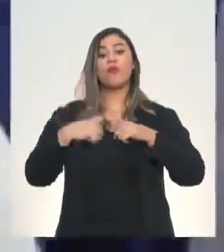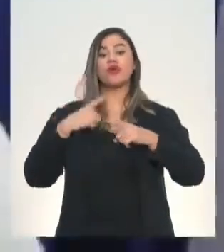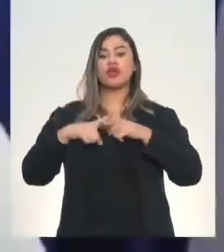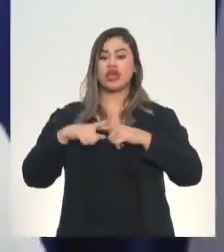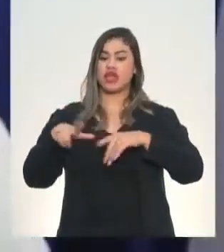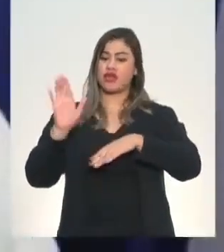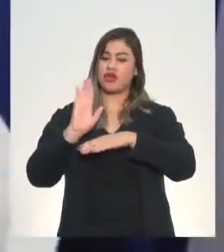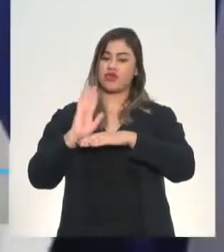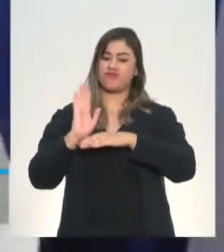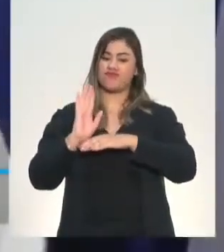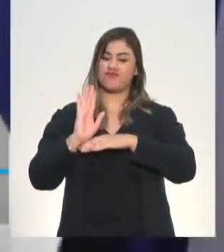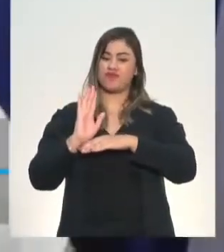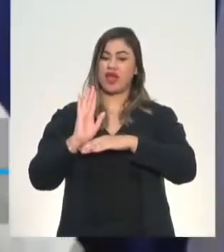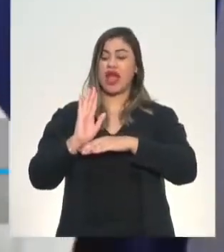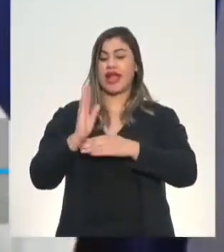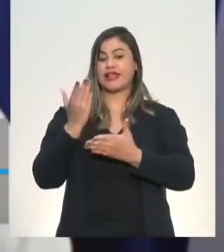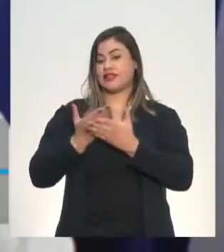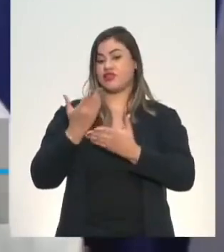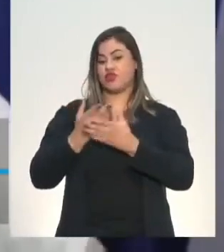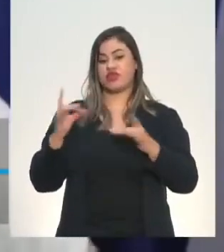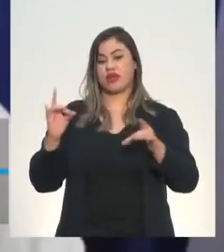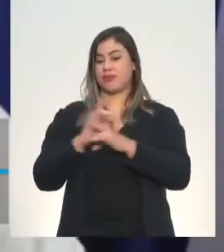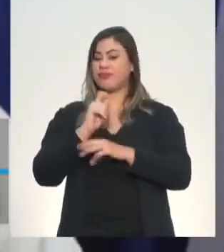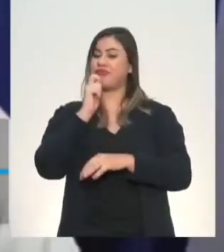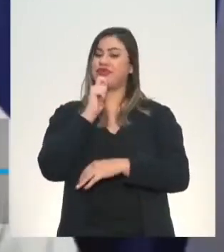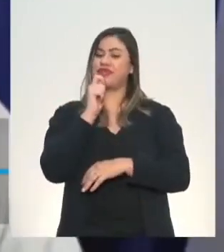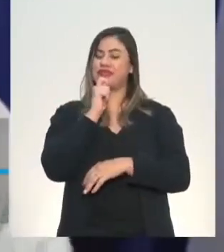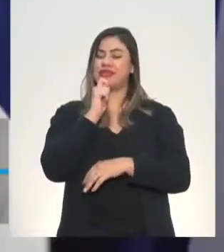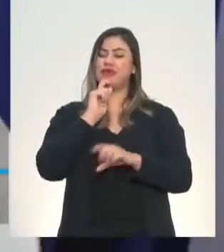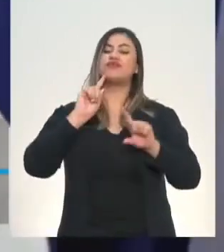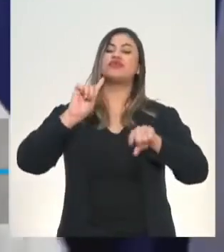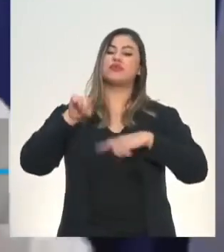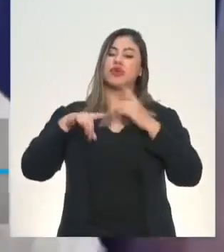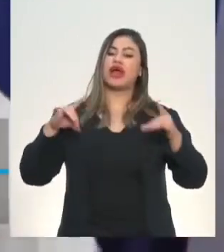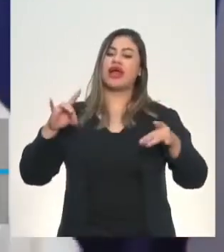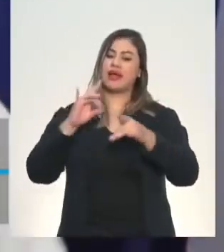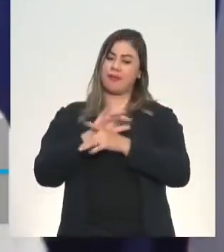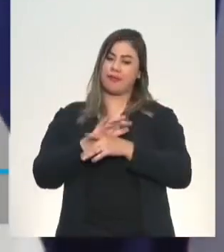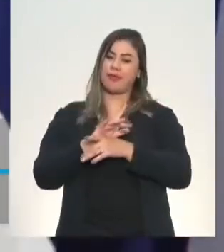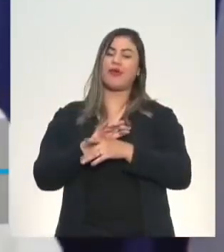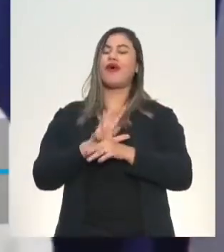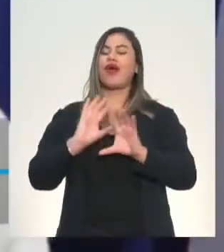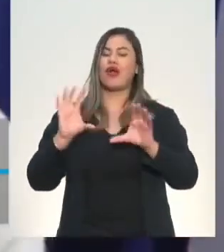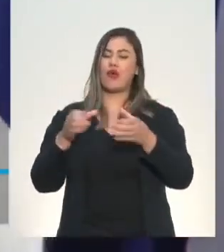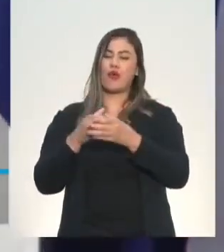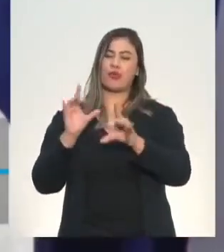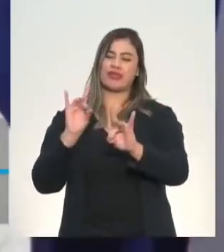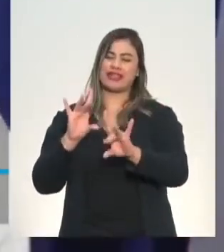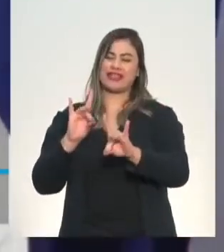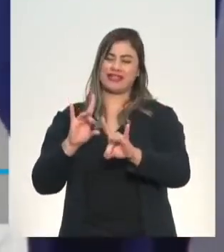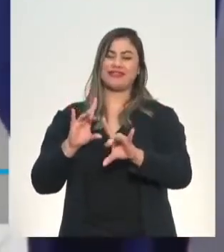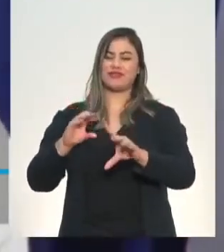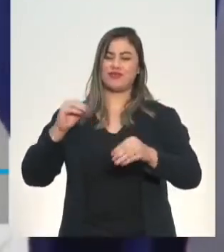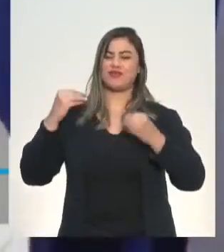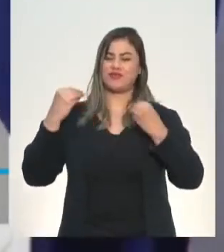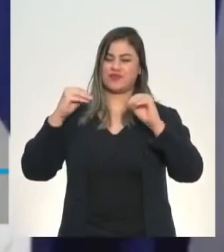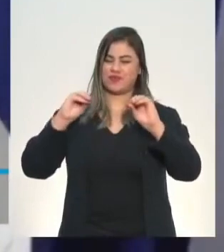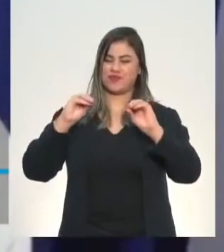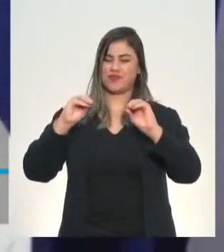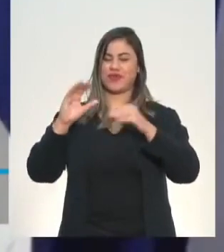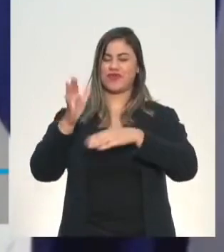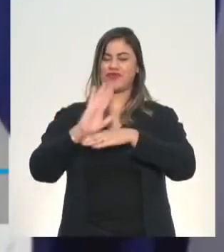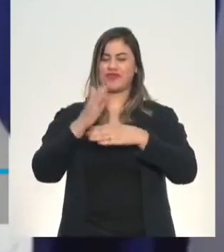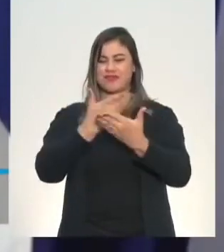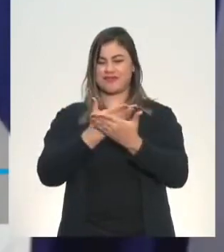a aula tiver sido gravada, a gente coloca lá, a gente não, né? A equipe técnica vai colocar aí o vídeo